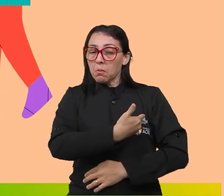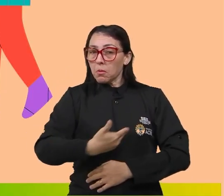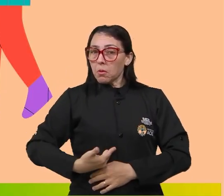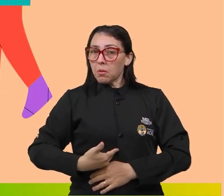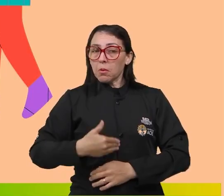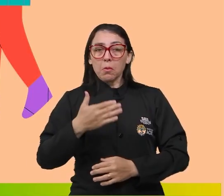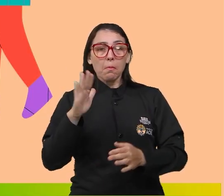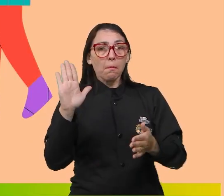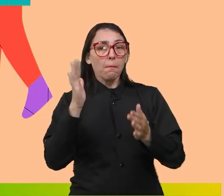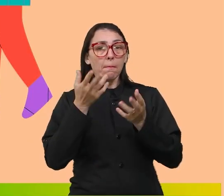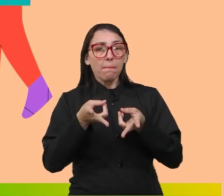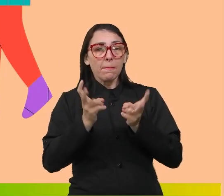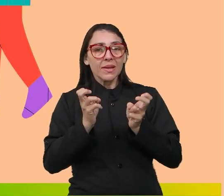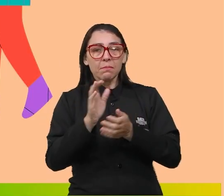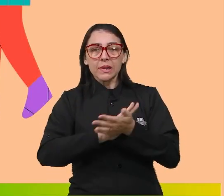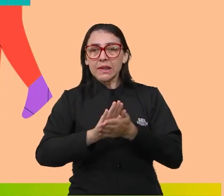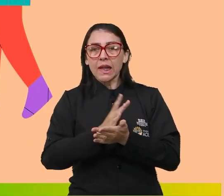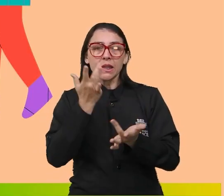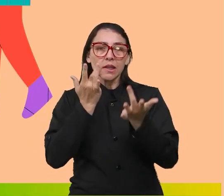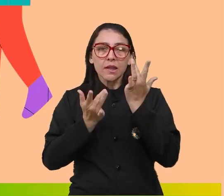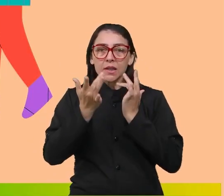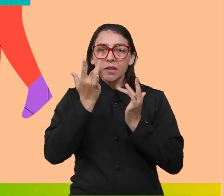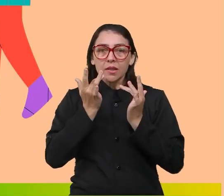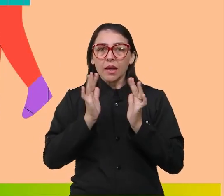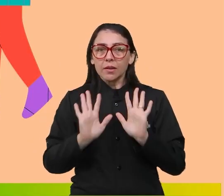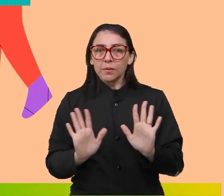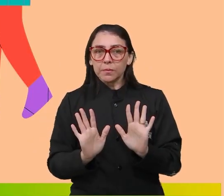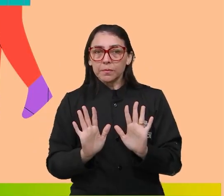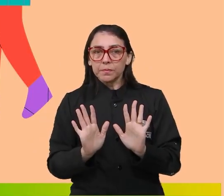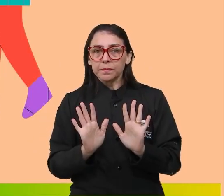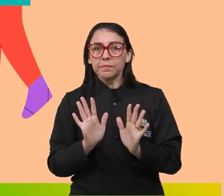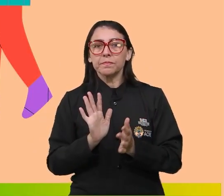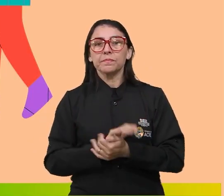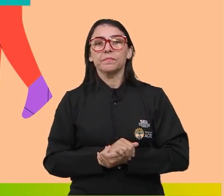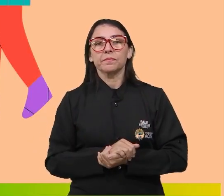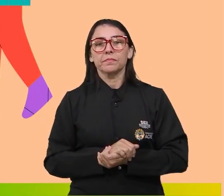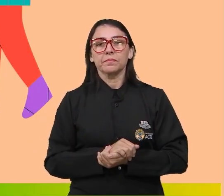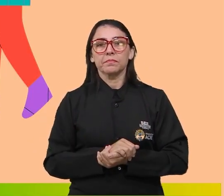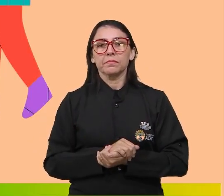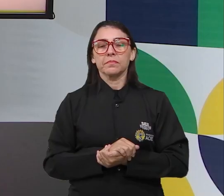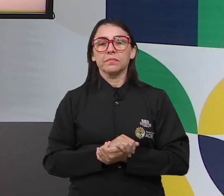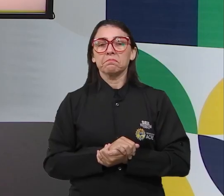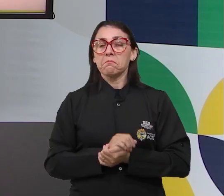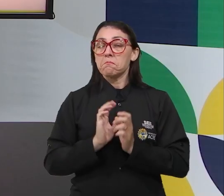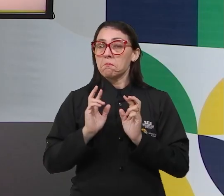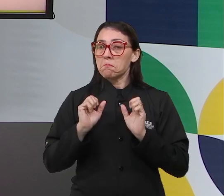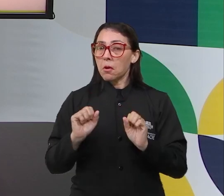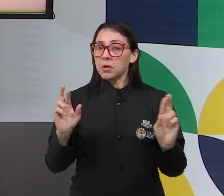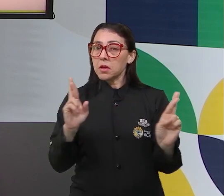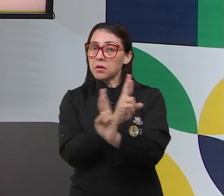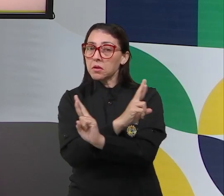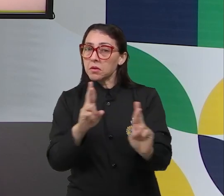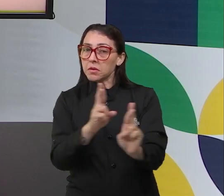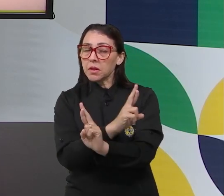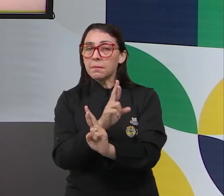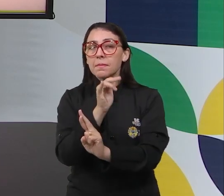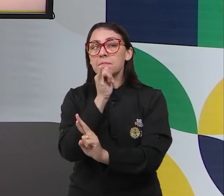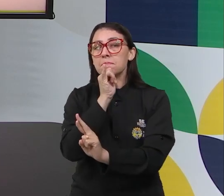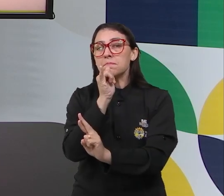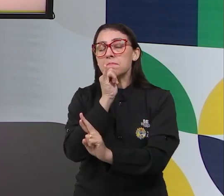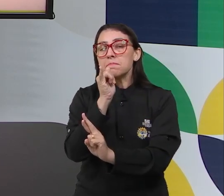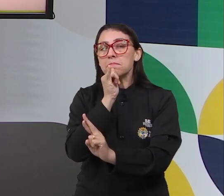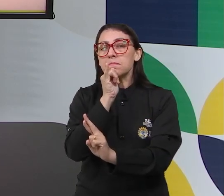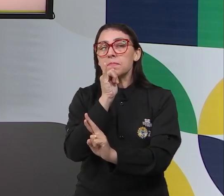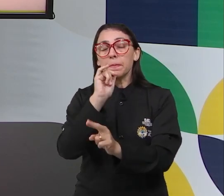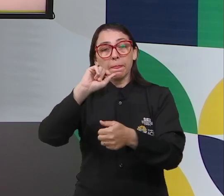que é teatro. Isso aqui ele é muito... a gente pode relacionar aquelas pegadinhas, por exemplo, em